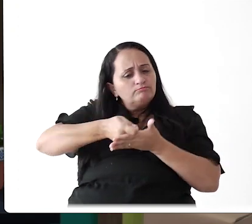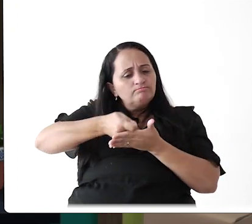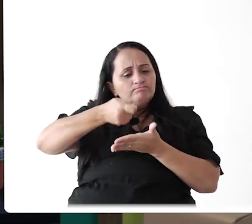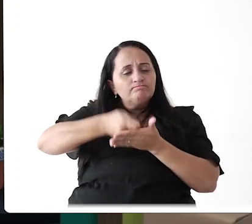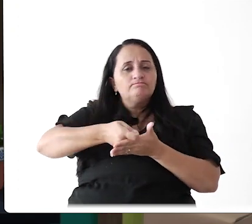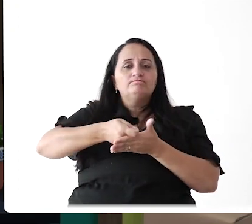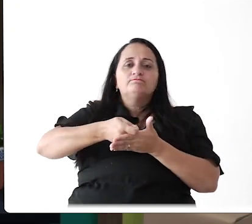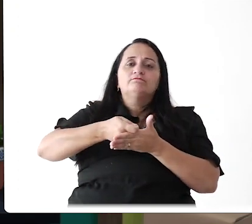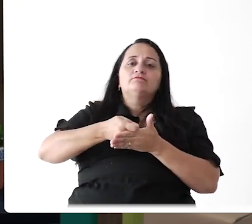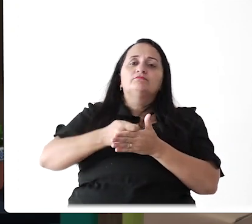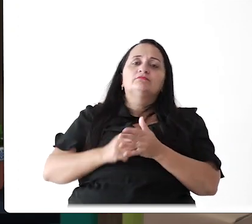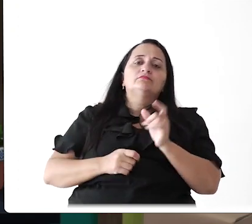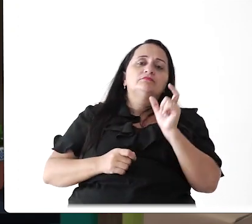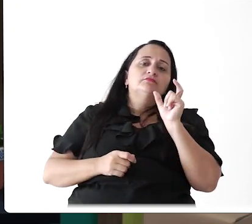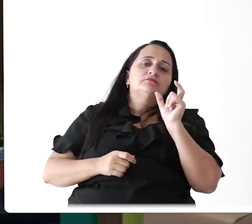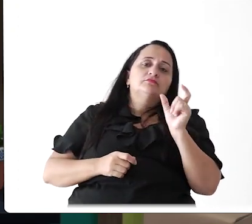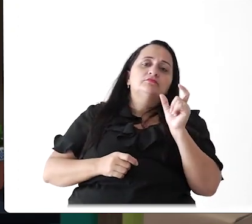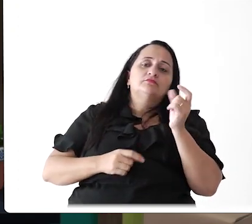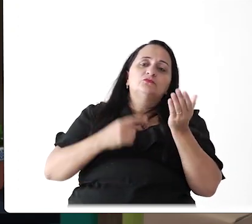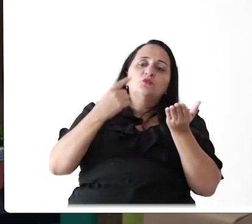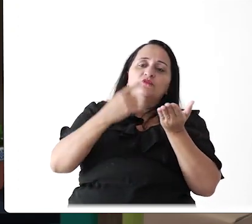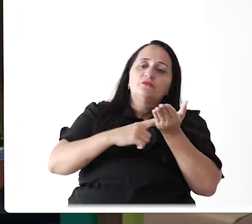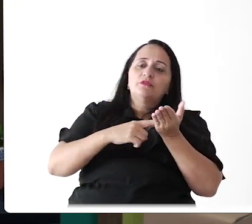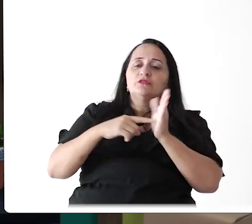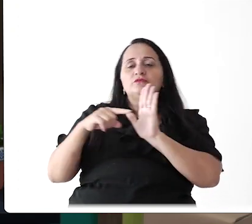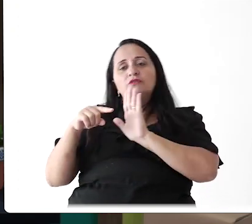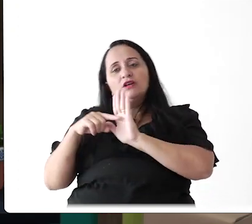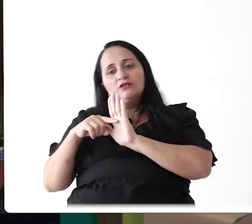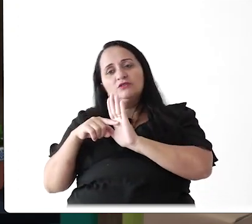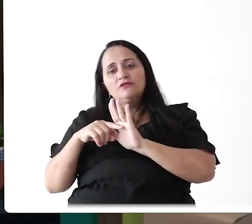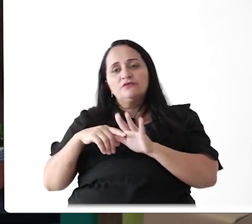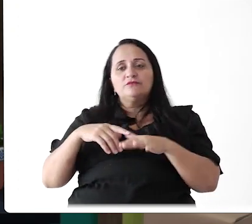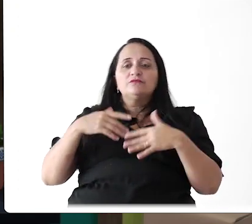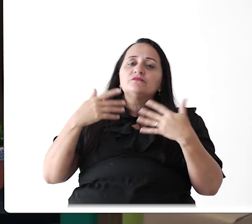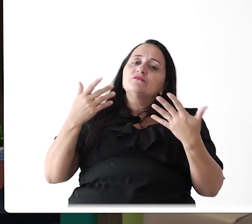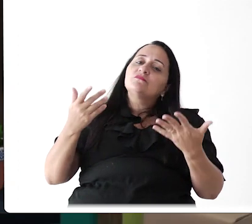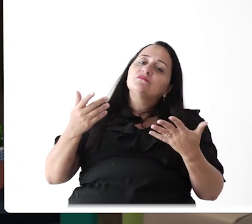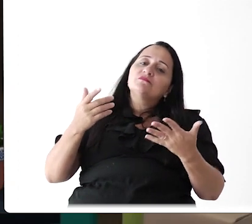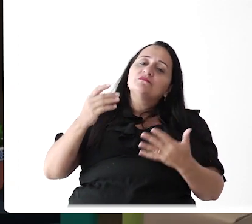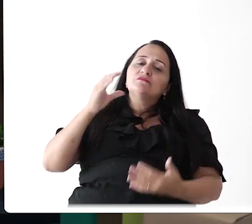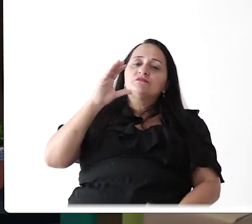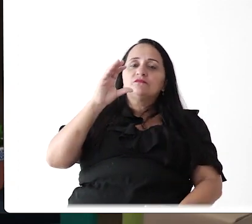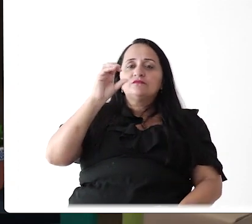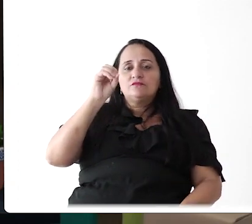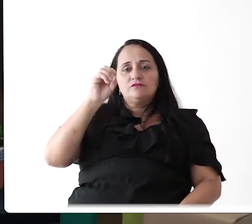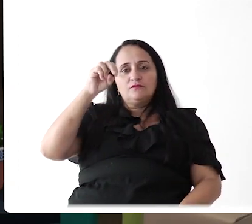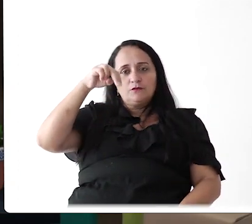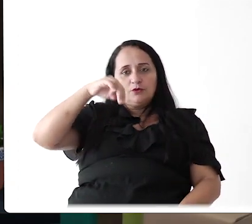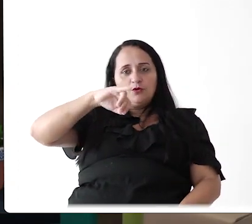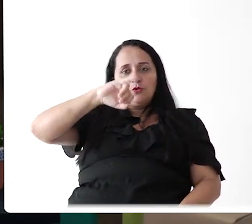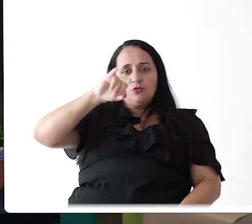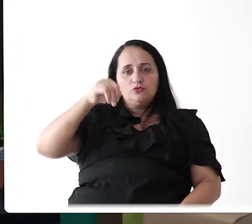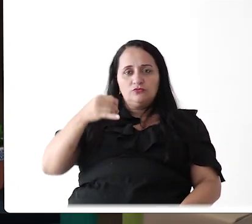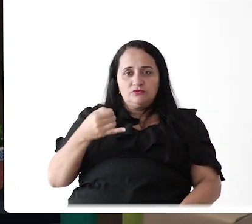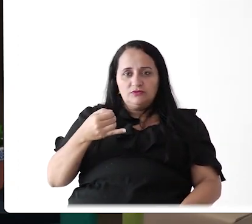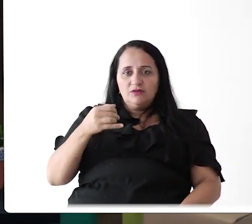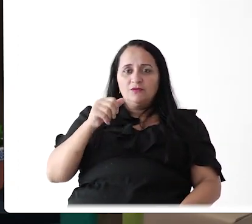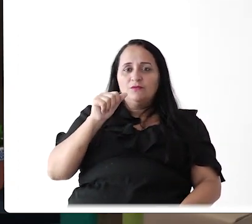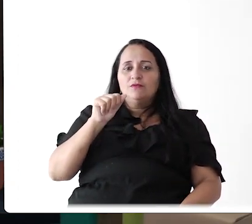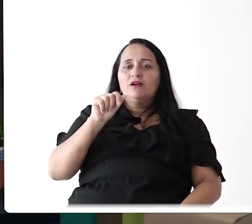o afirmativo e o negativo, tá certo? Ela é uma conjunção